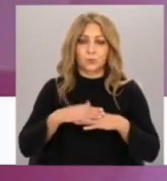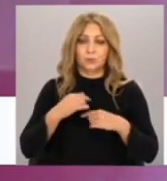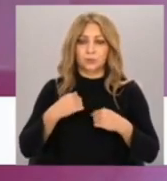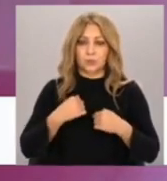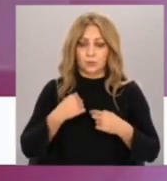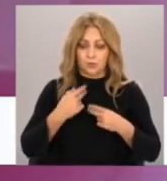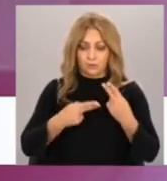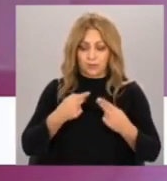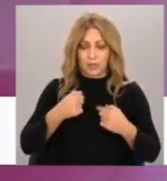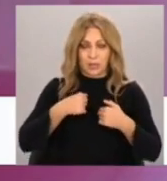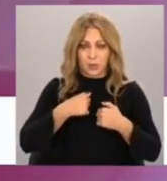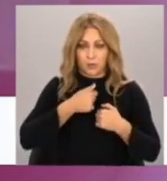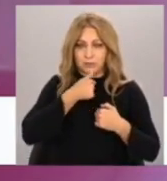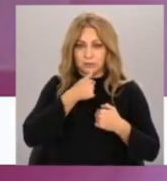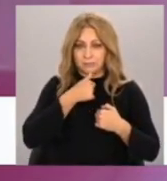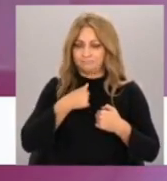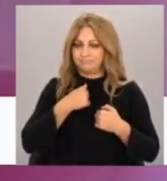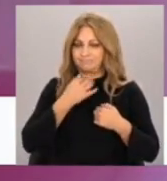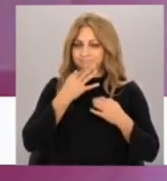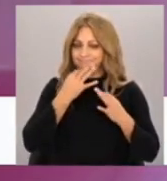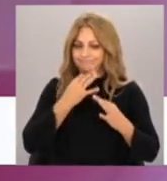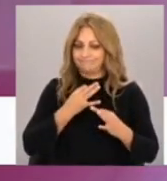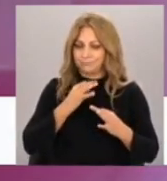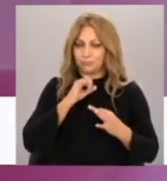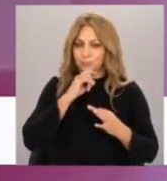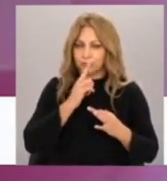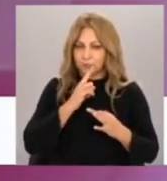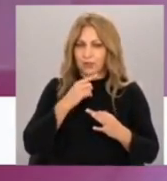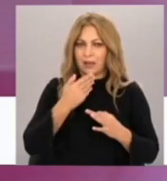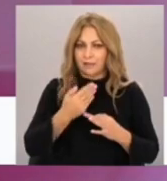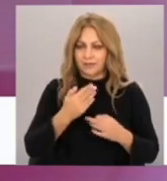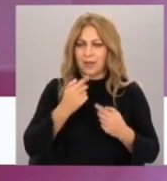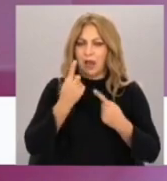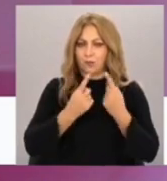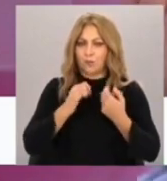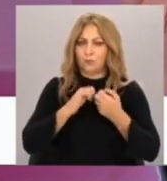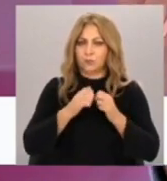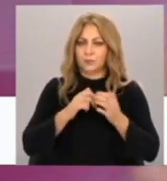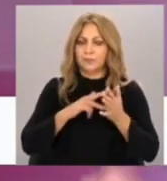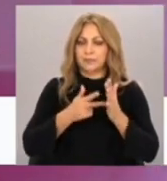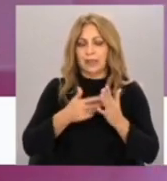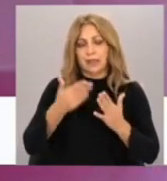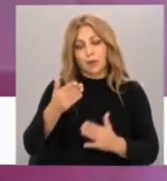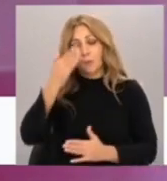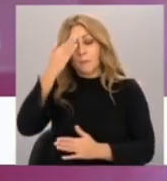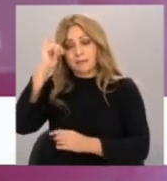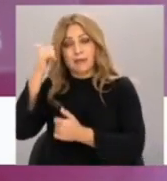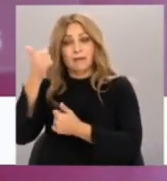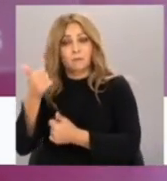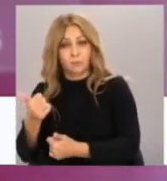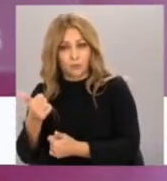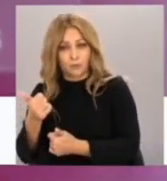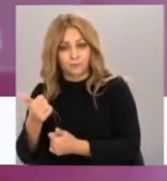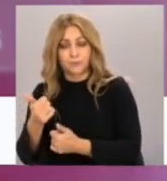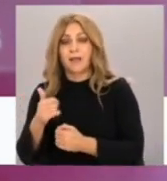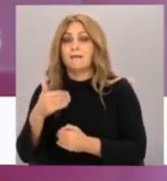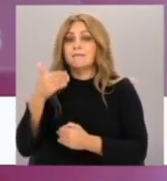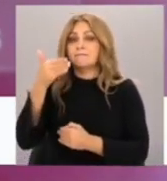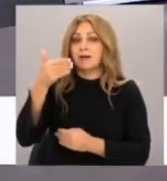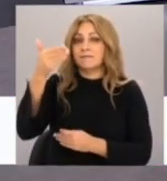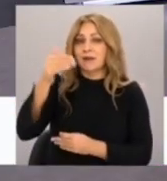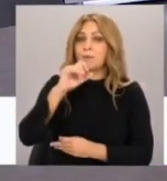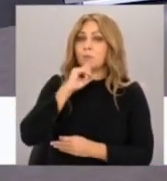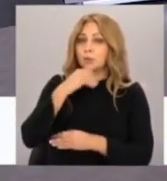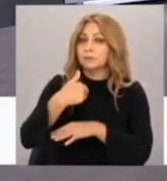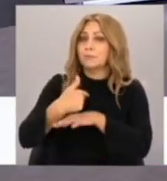análise minha decisão que não é uma medida escreveu e tinham os problemas técnicos que é uma ideia com o mérito e eu acho que poderemos um dia lá